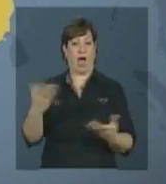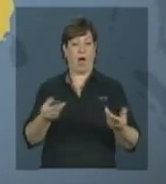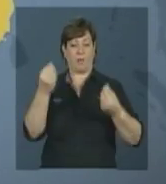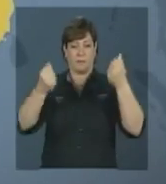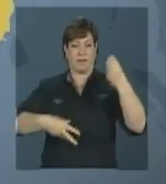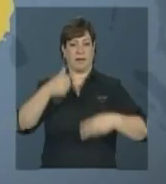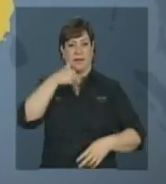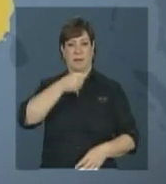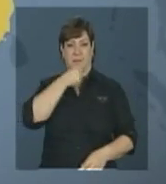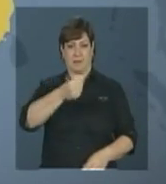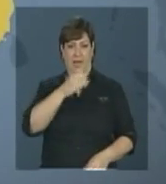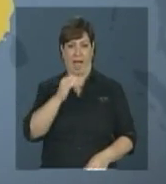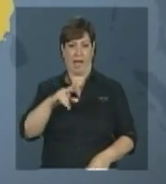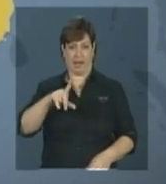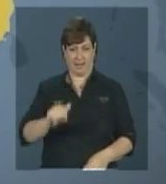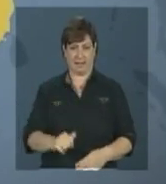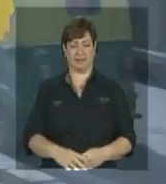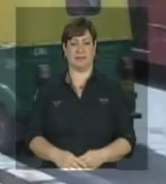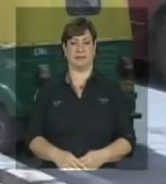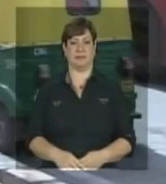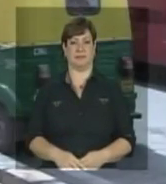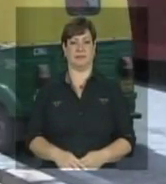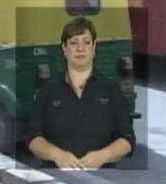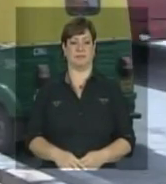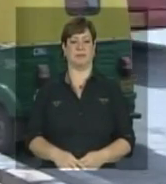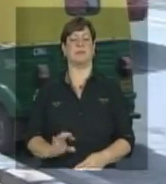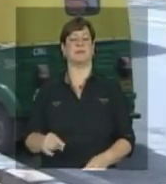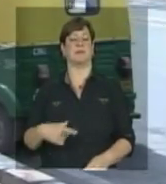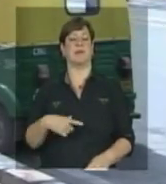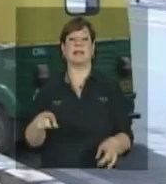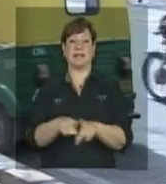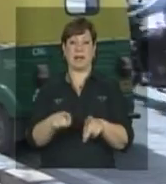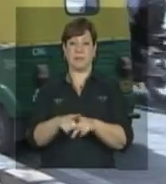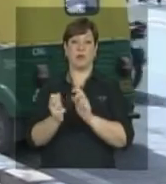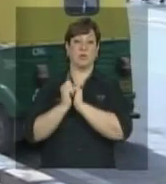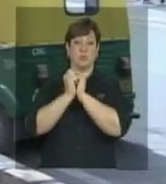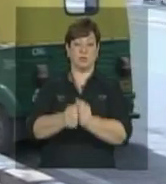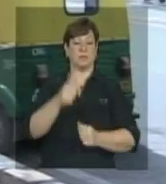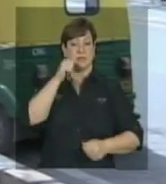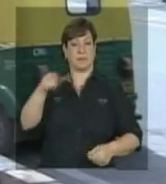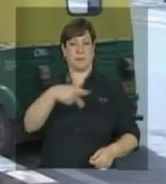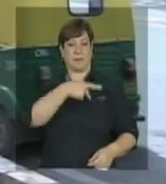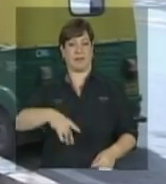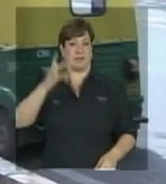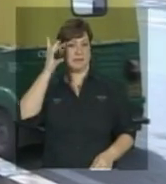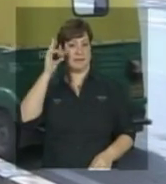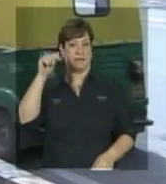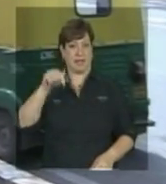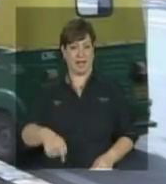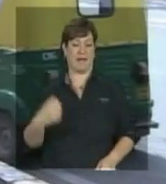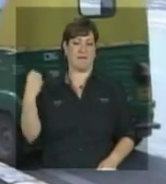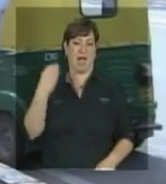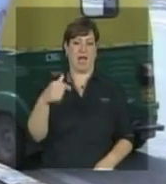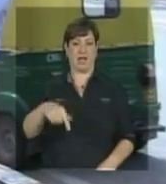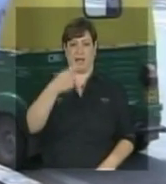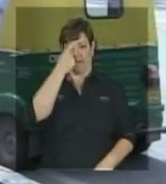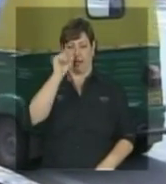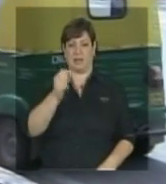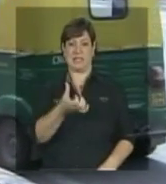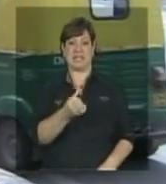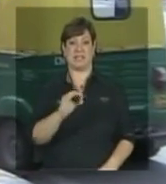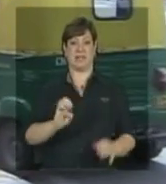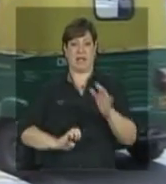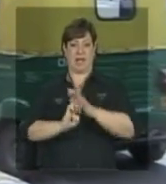especial da repórter Carla Vatier. Também acompanha a presidenta Dilma Rousseff nesta viagem à Índia um grupo de 60